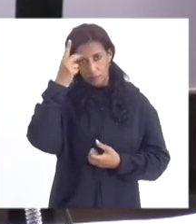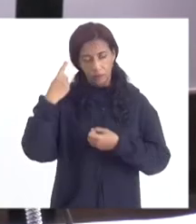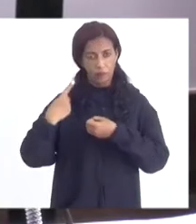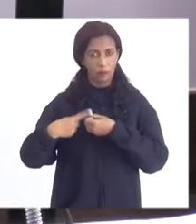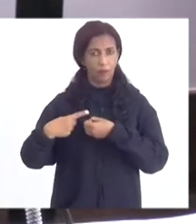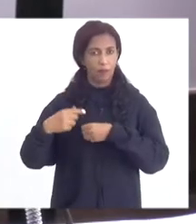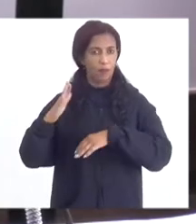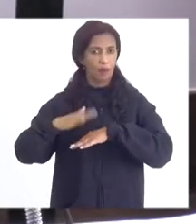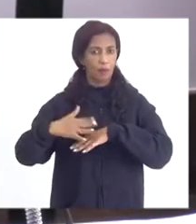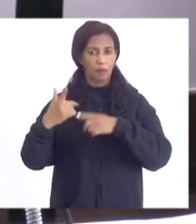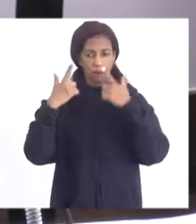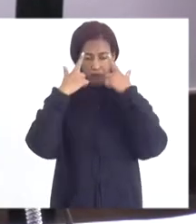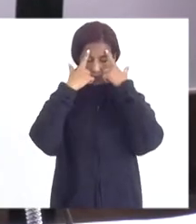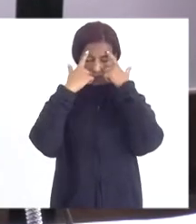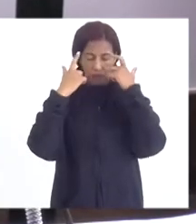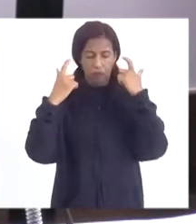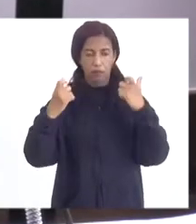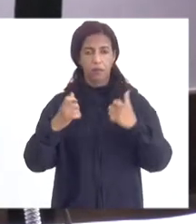mais violência,